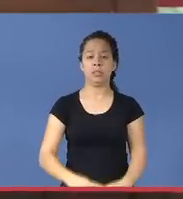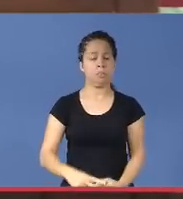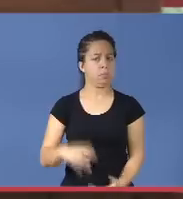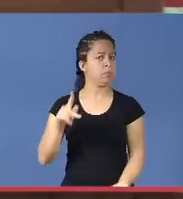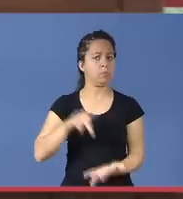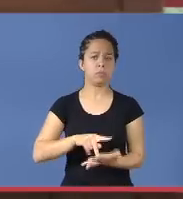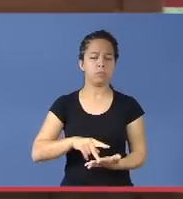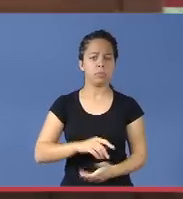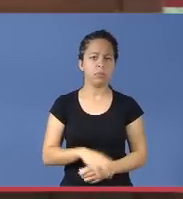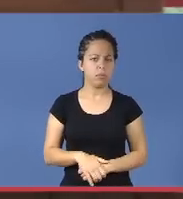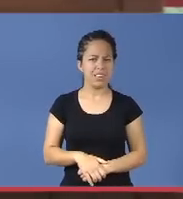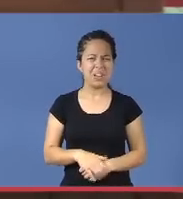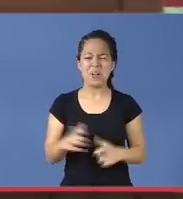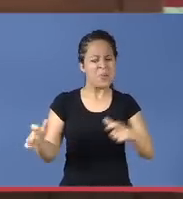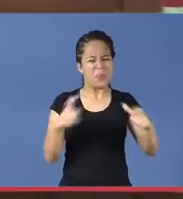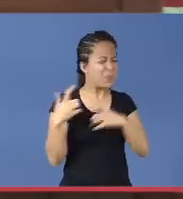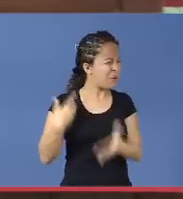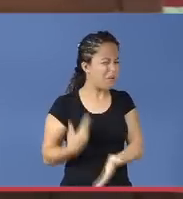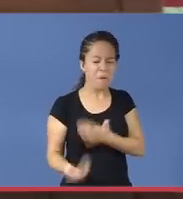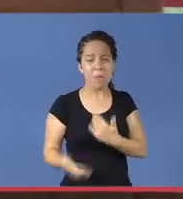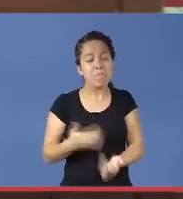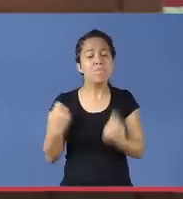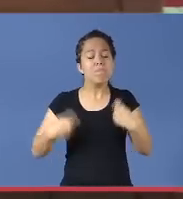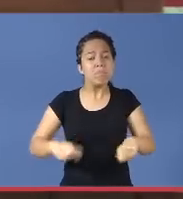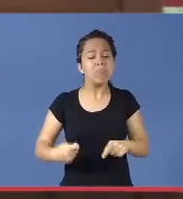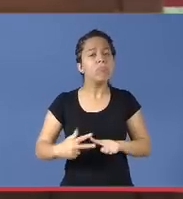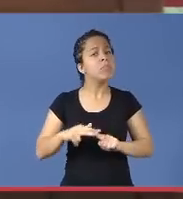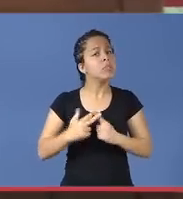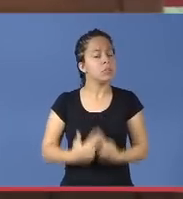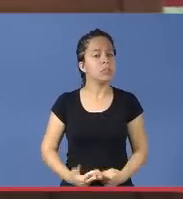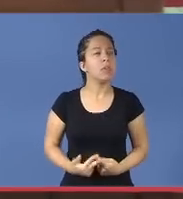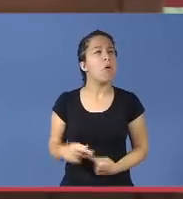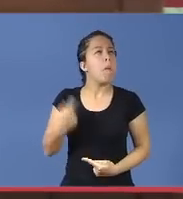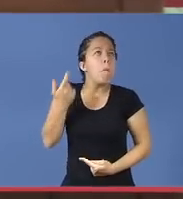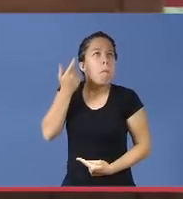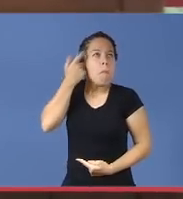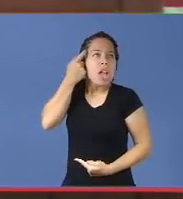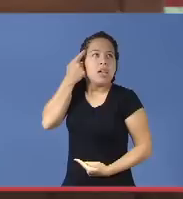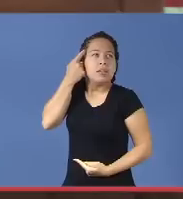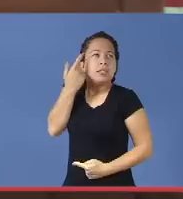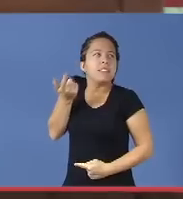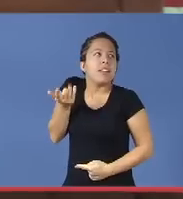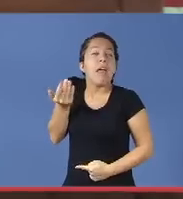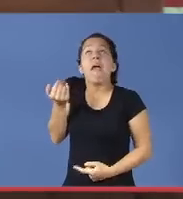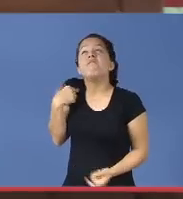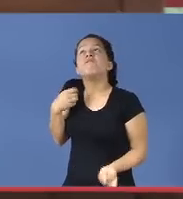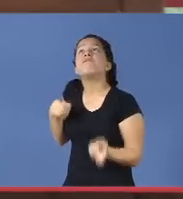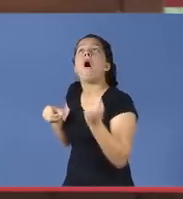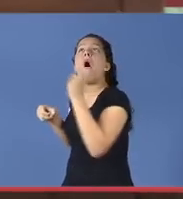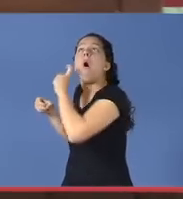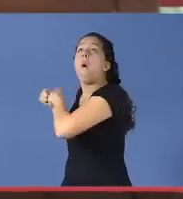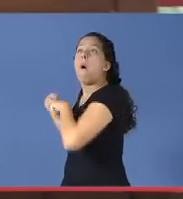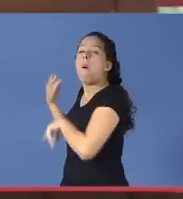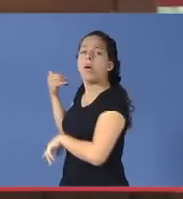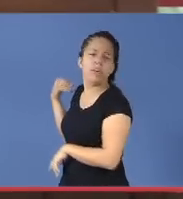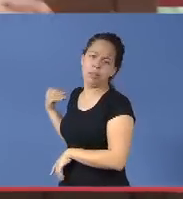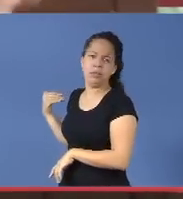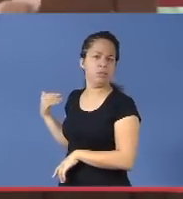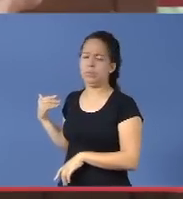onde estiver. Não há mais como ficar puxando para trás, trazendo, não é? Fazendo um monte de lata